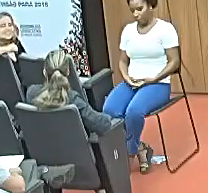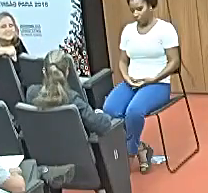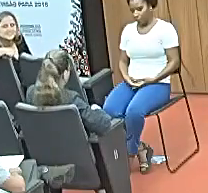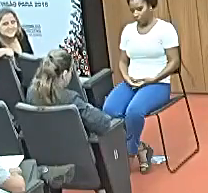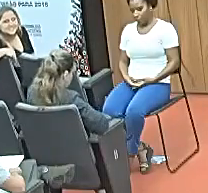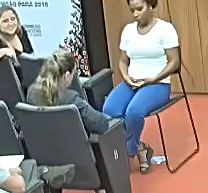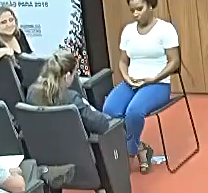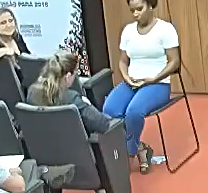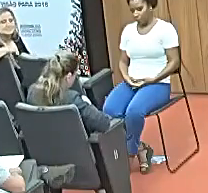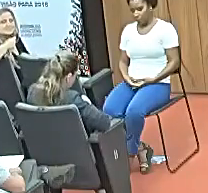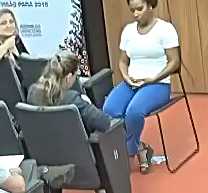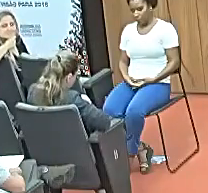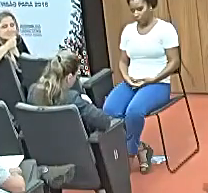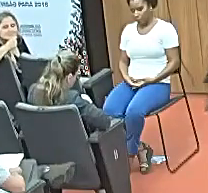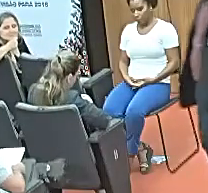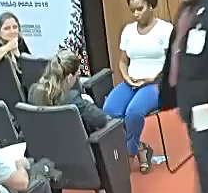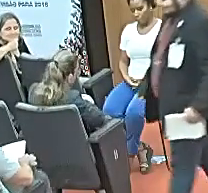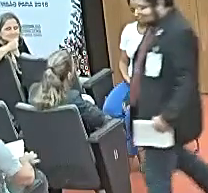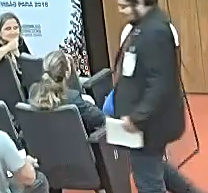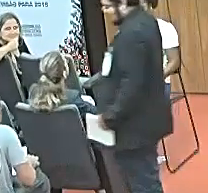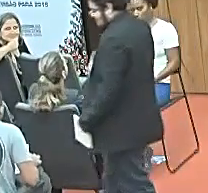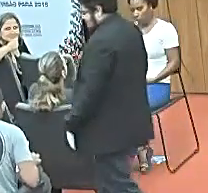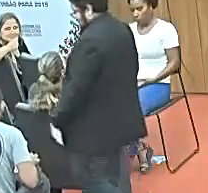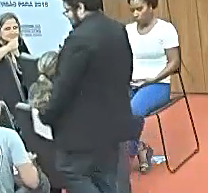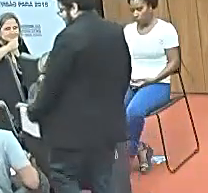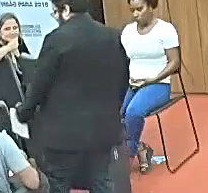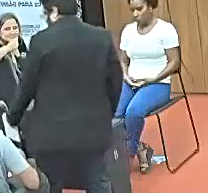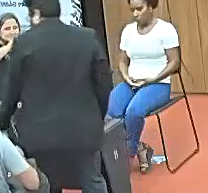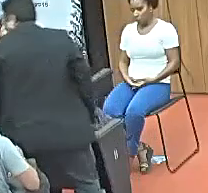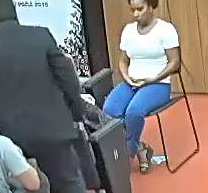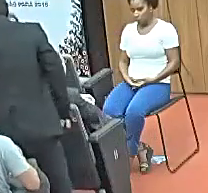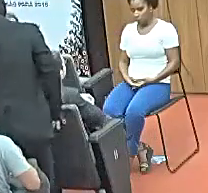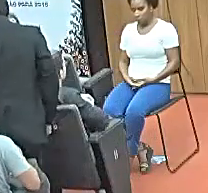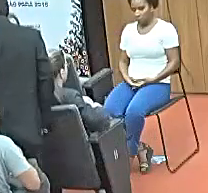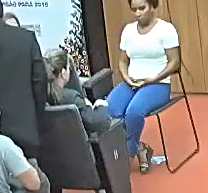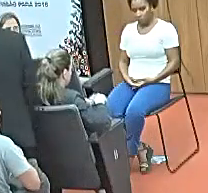com vida aqui a relatora joanita pimenta